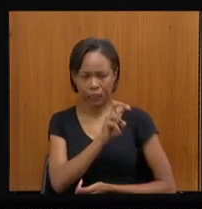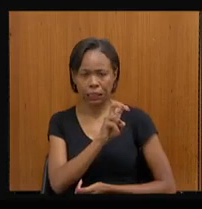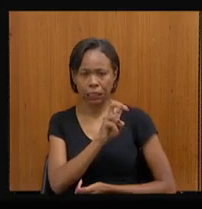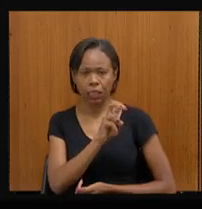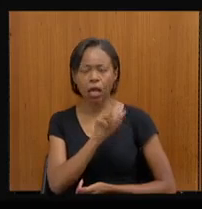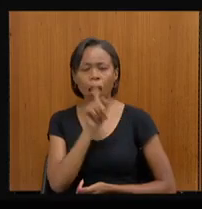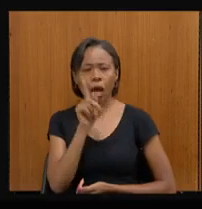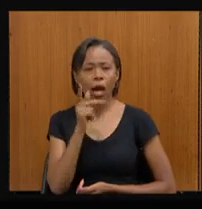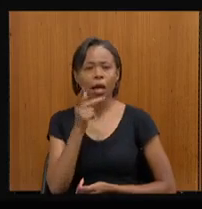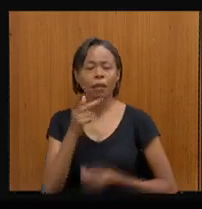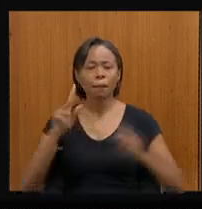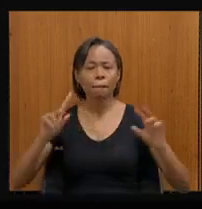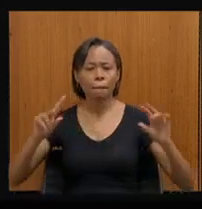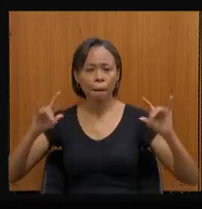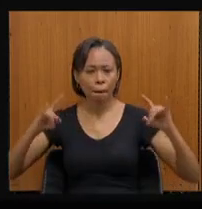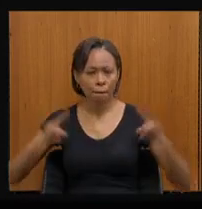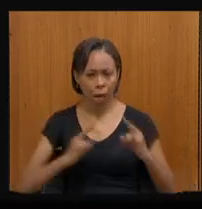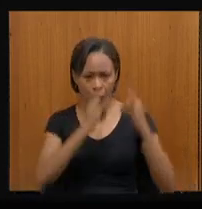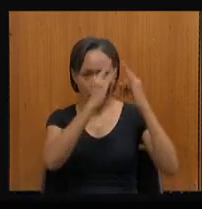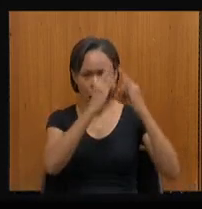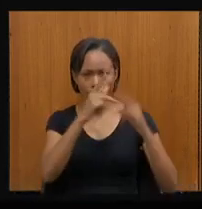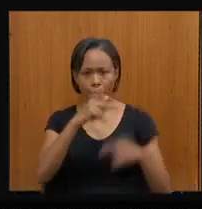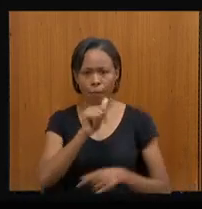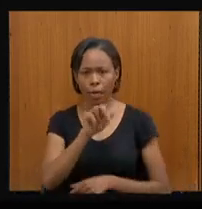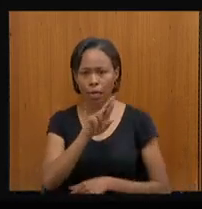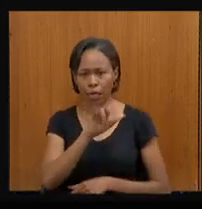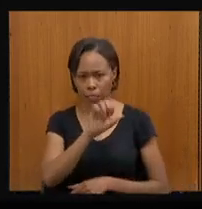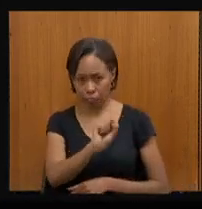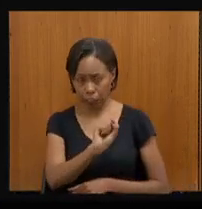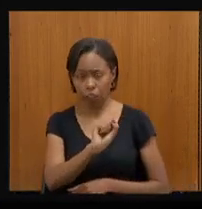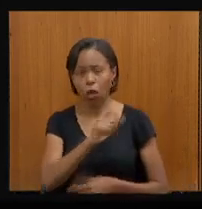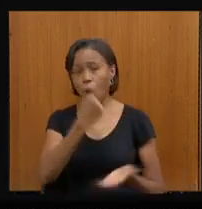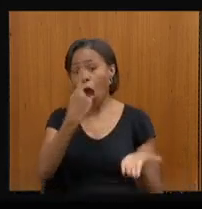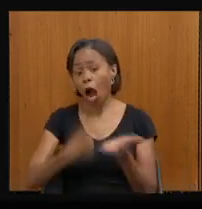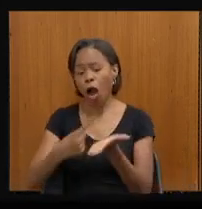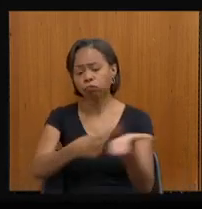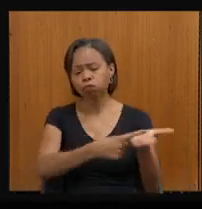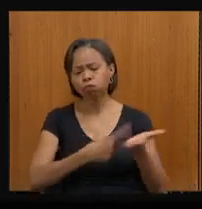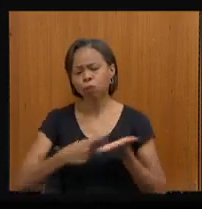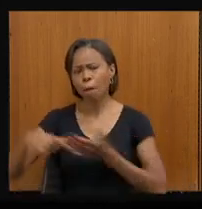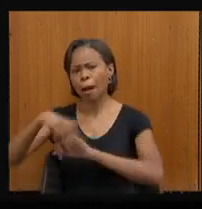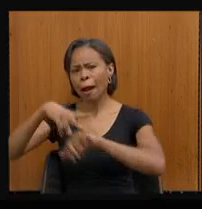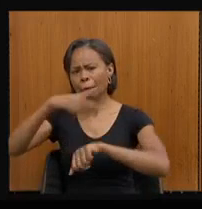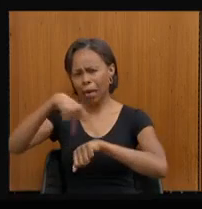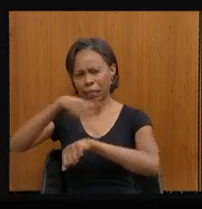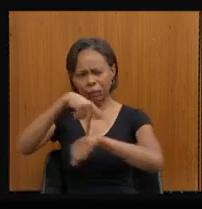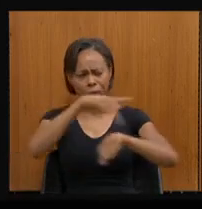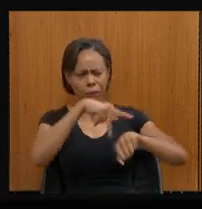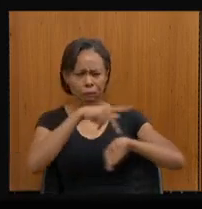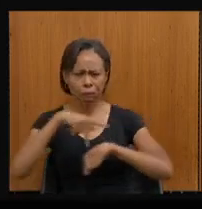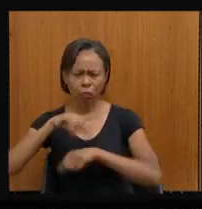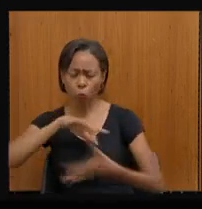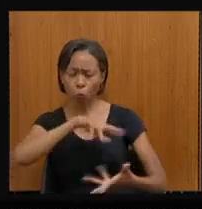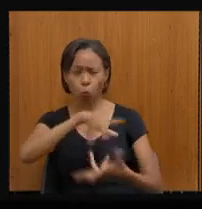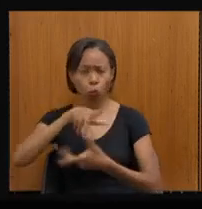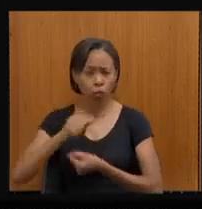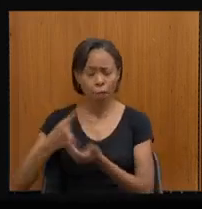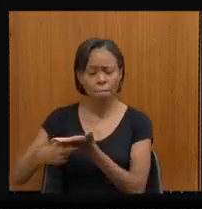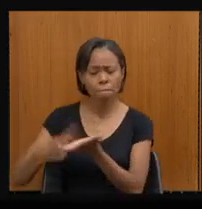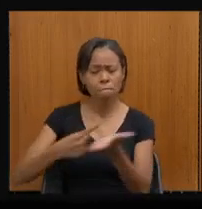acordo de Paris os países do mundo inteiro decidiram de realmente E aí sancar o